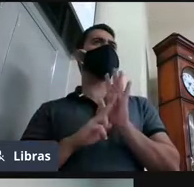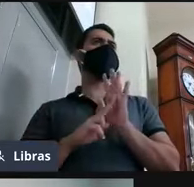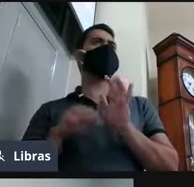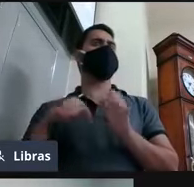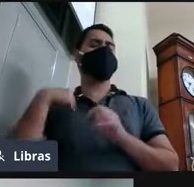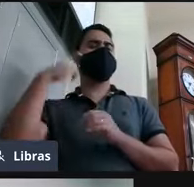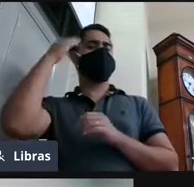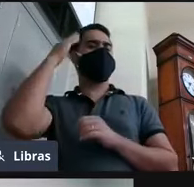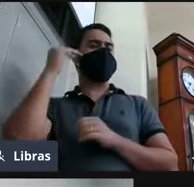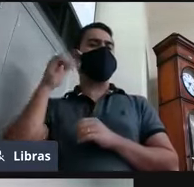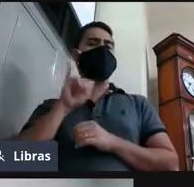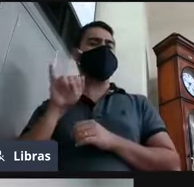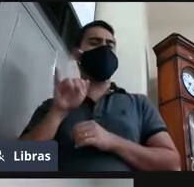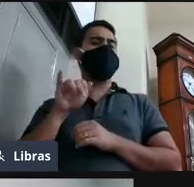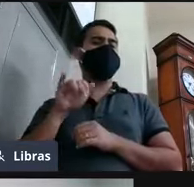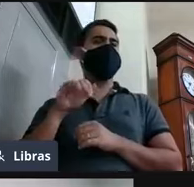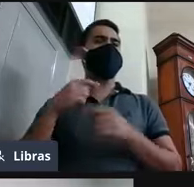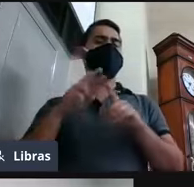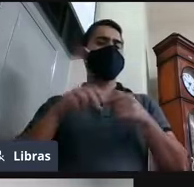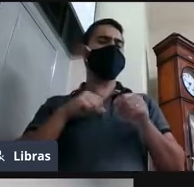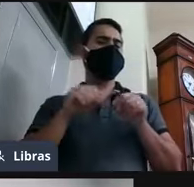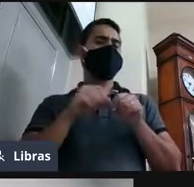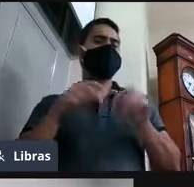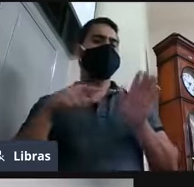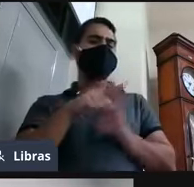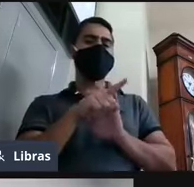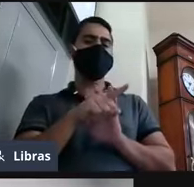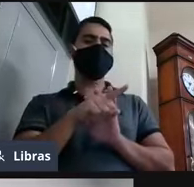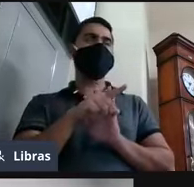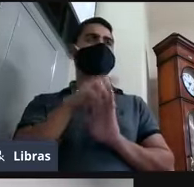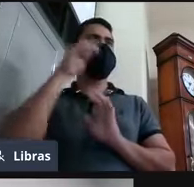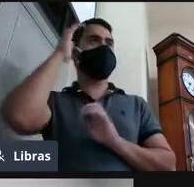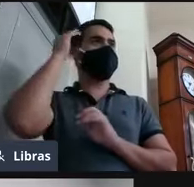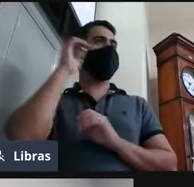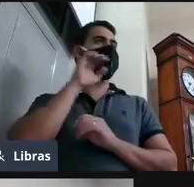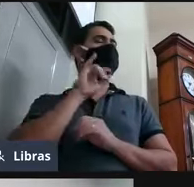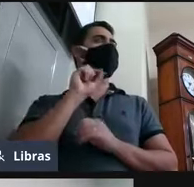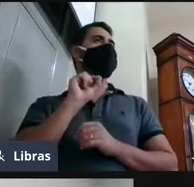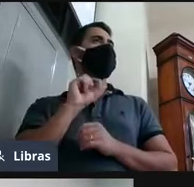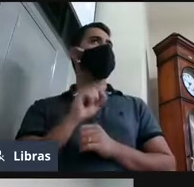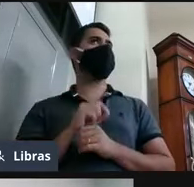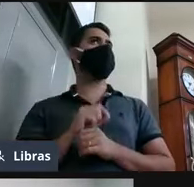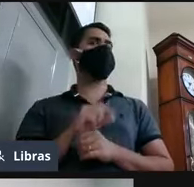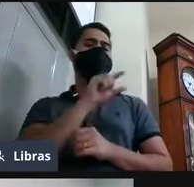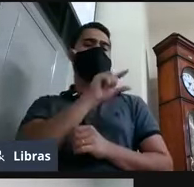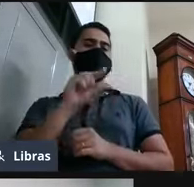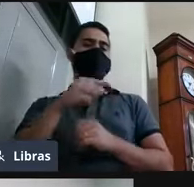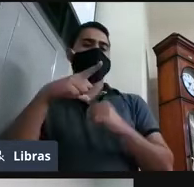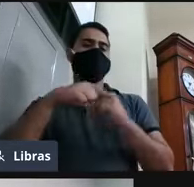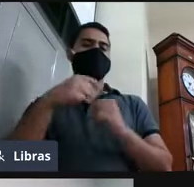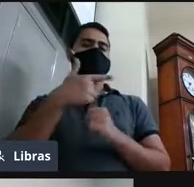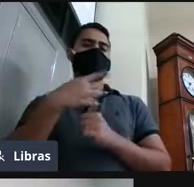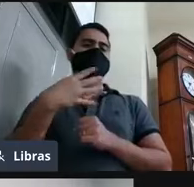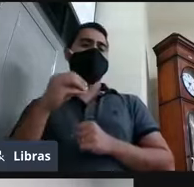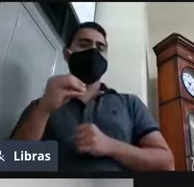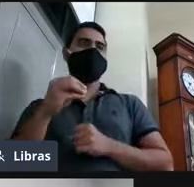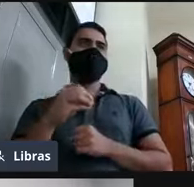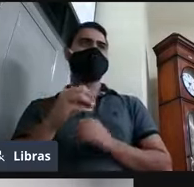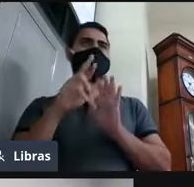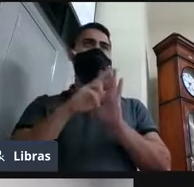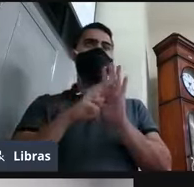se foi seguido, eu quero fazer esse questionamento, por isso a questão de ordem, para saber se o poder... Olha, parágrafo 3º, artigo 240 do regimento interno. O